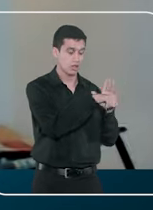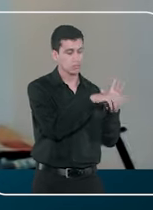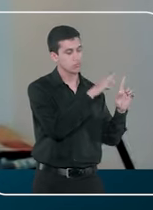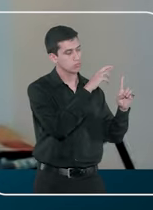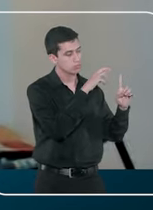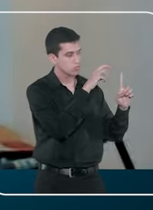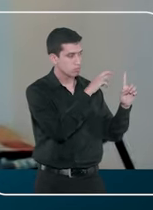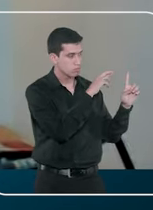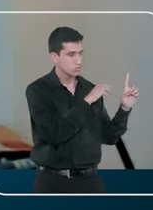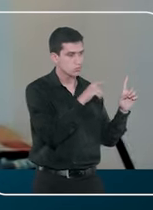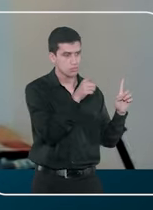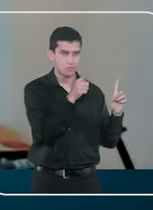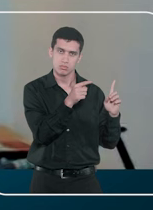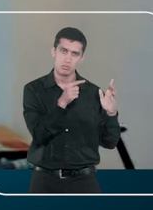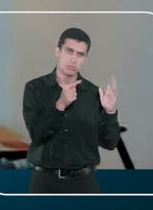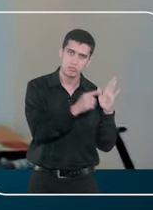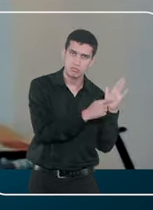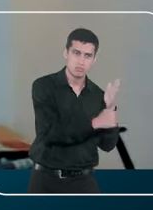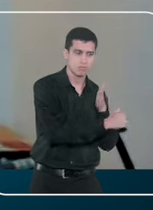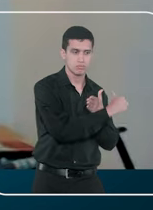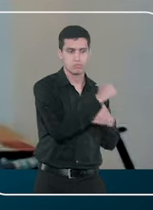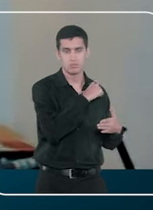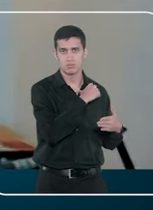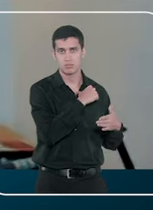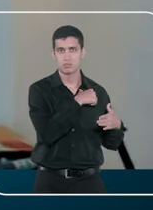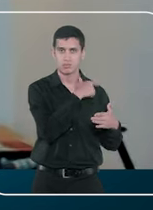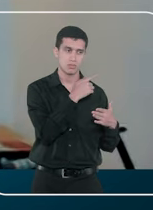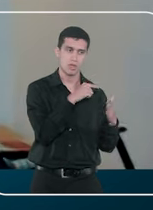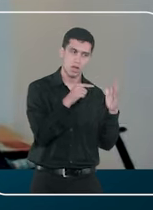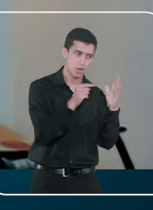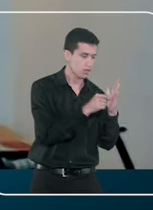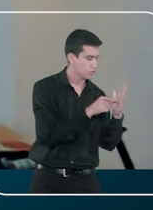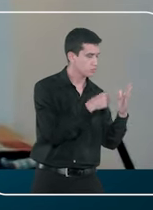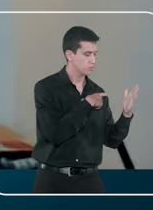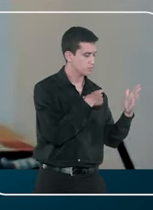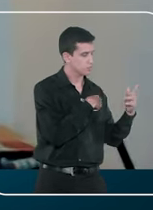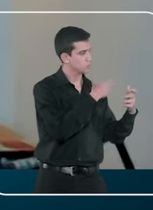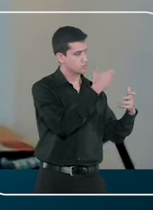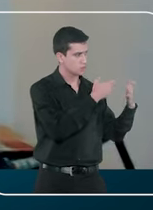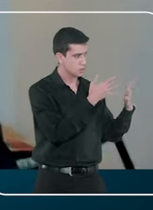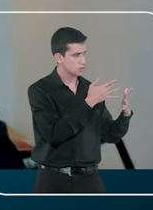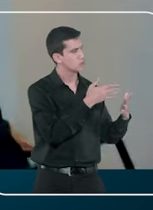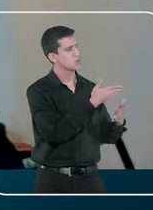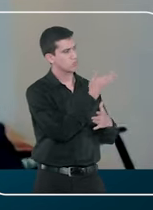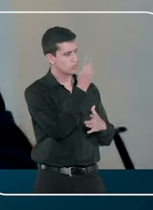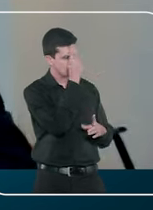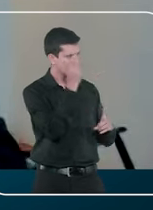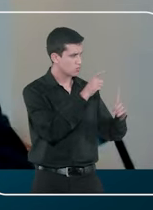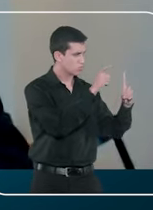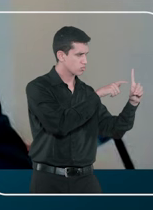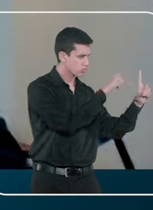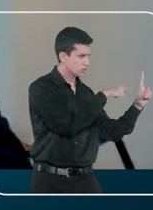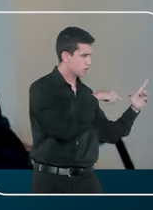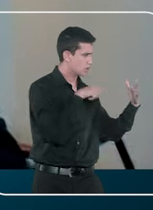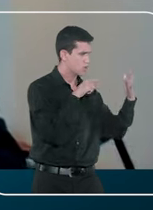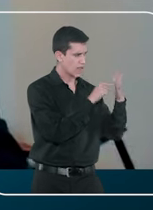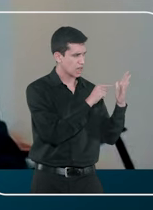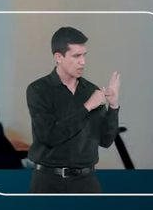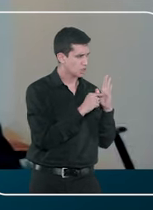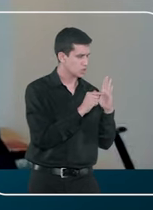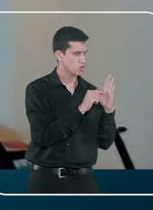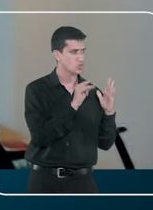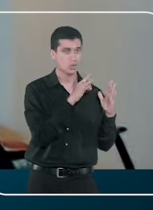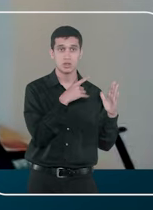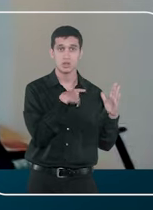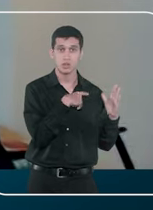são delatados. Né? Na colaboração premiada, o sujeito delata. Esses delatados só terão acesso aos elementos